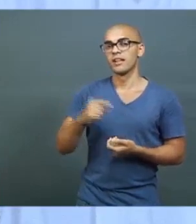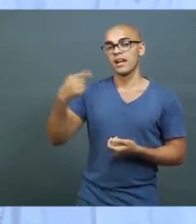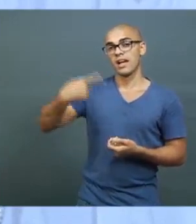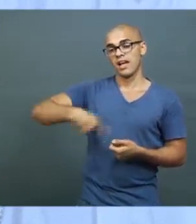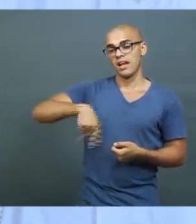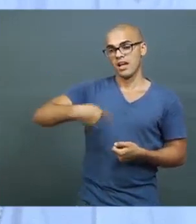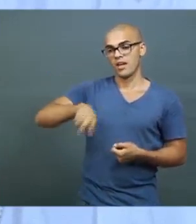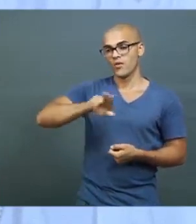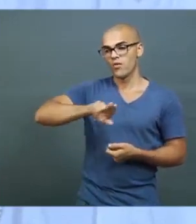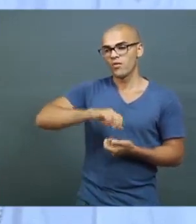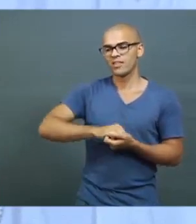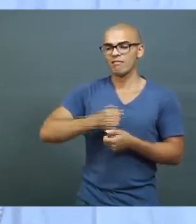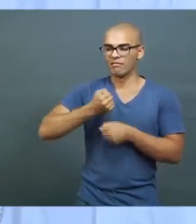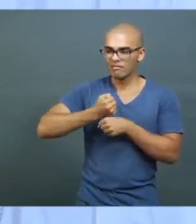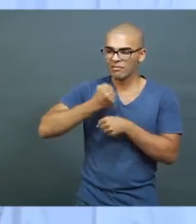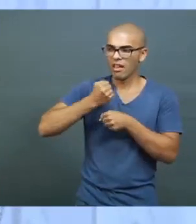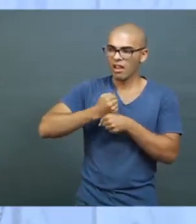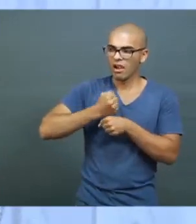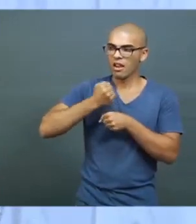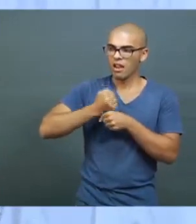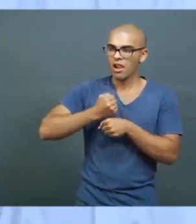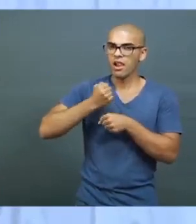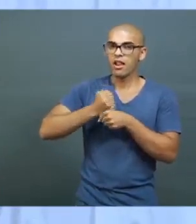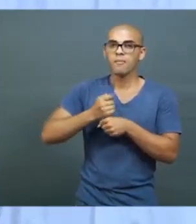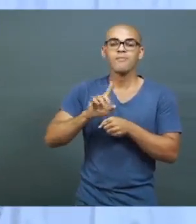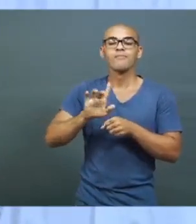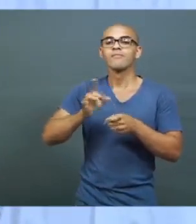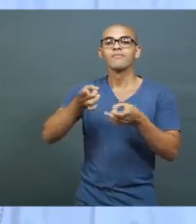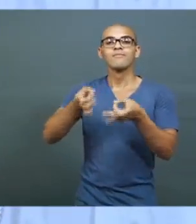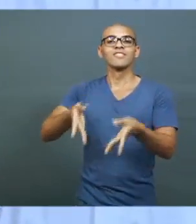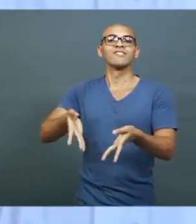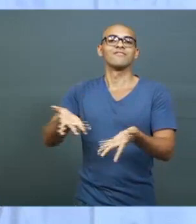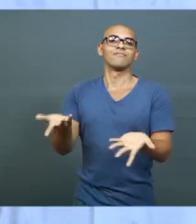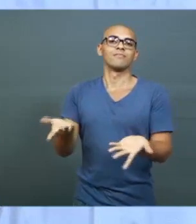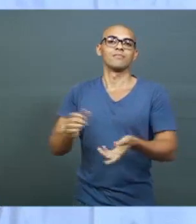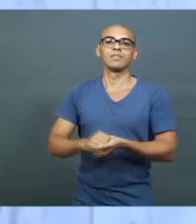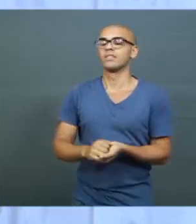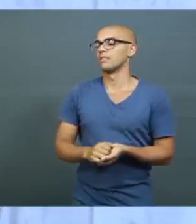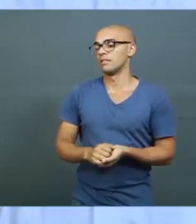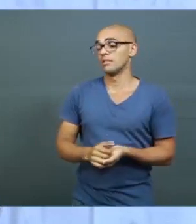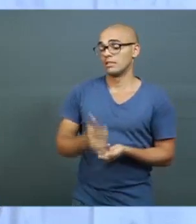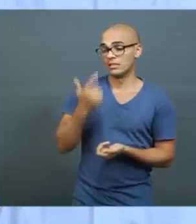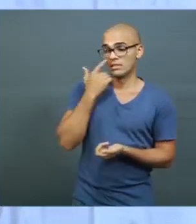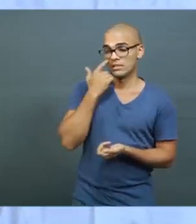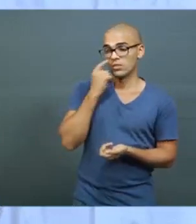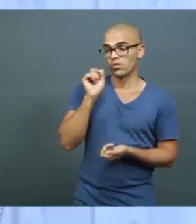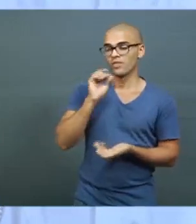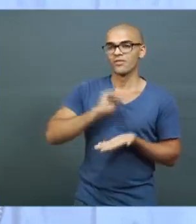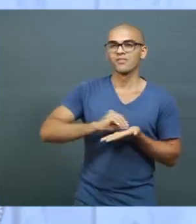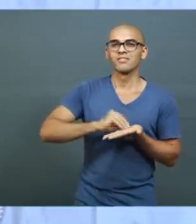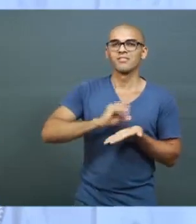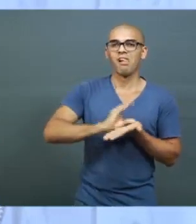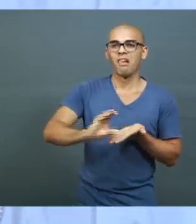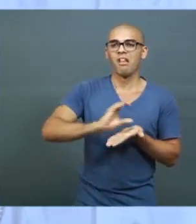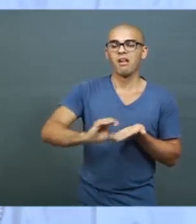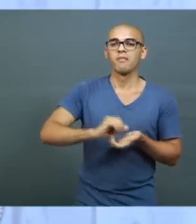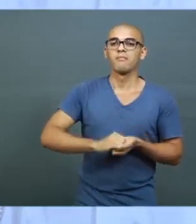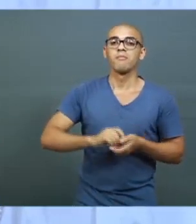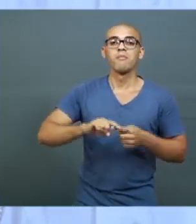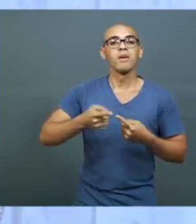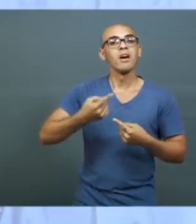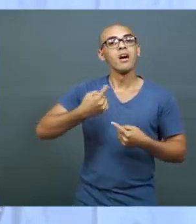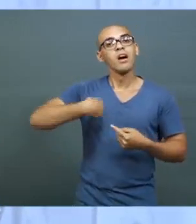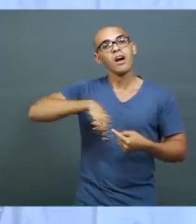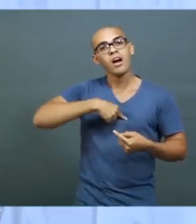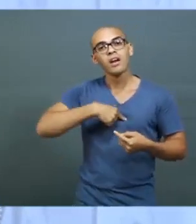própria universidade e que a construção está abandonada. Eu sei que falta recurso para tudo, mas a gente precisa desse espaço.